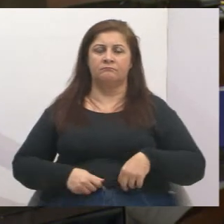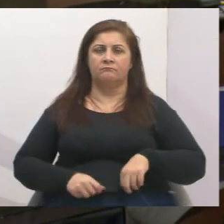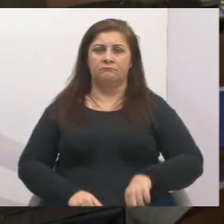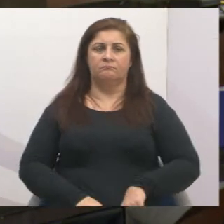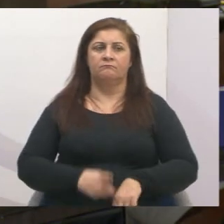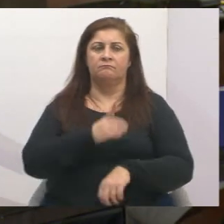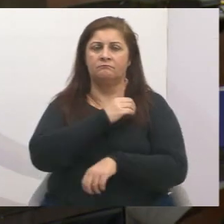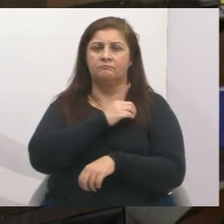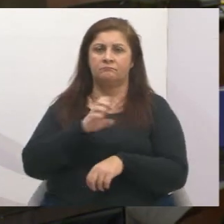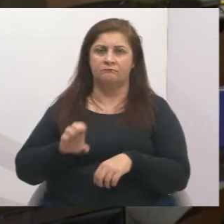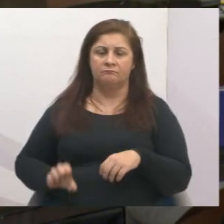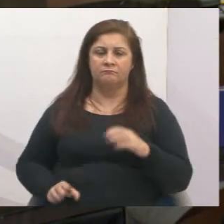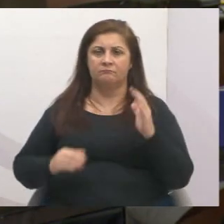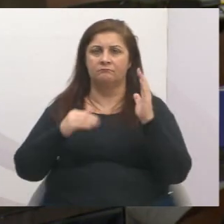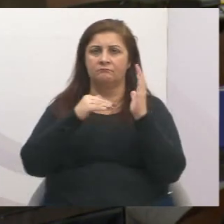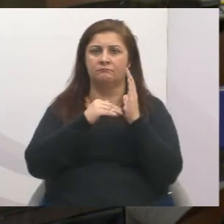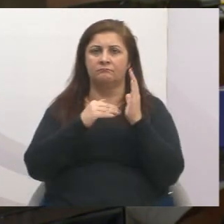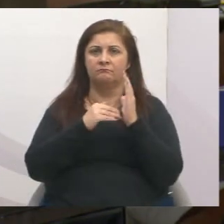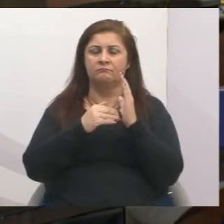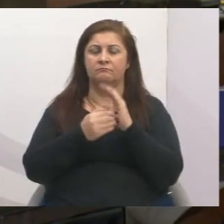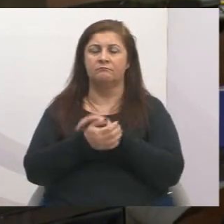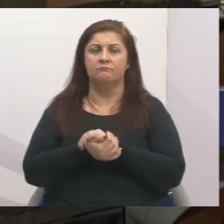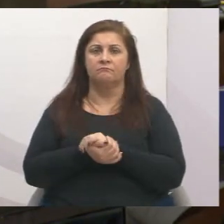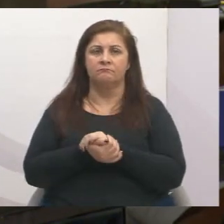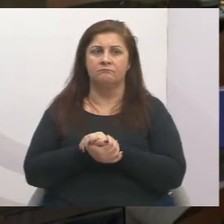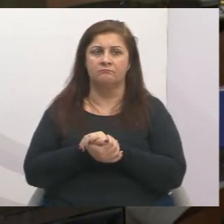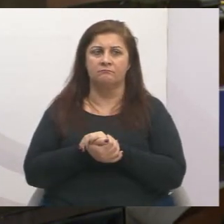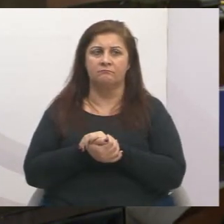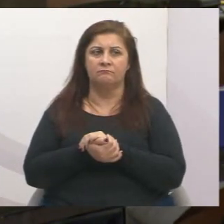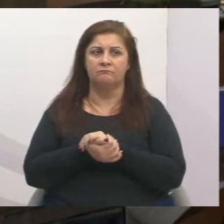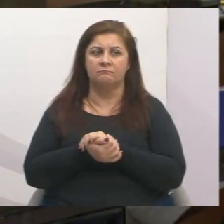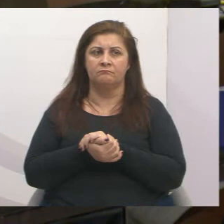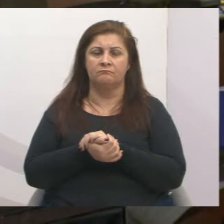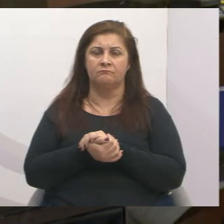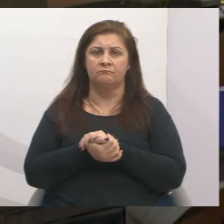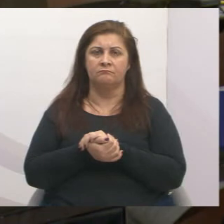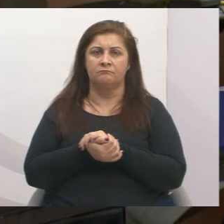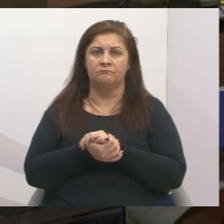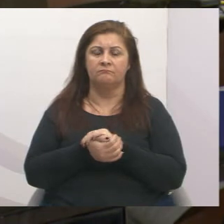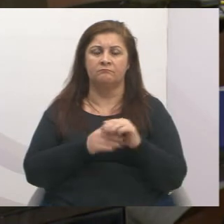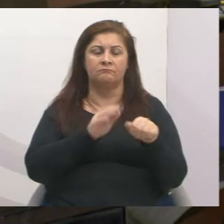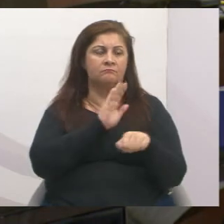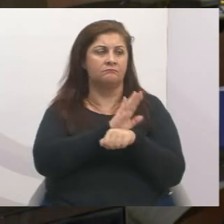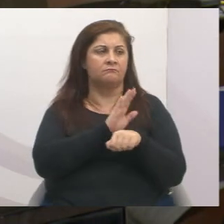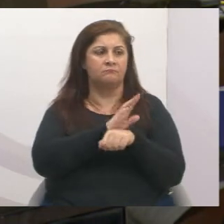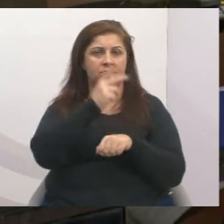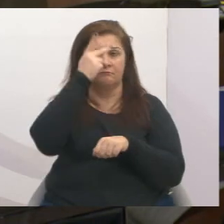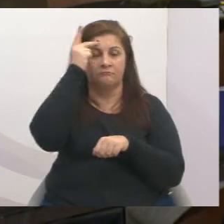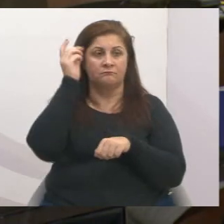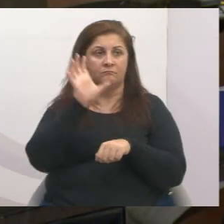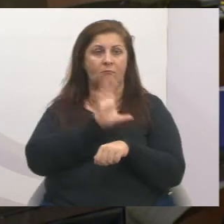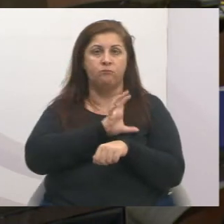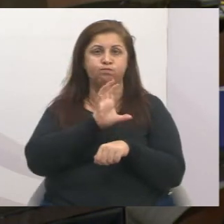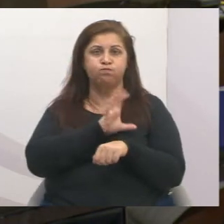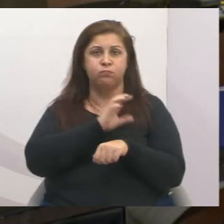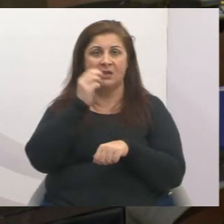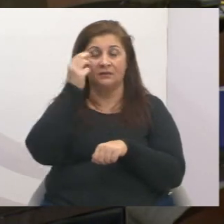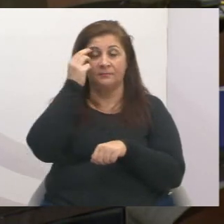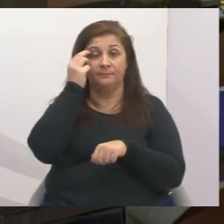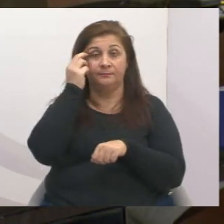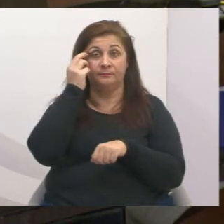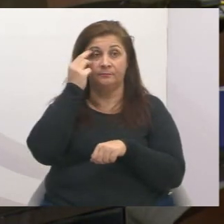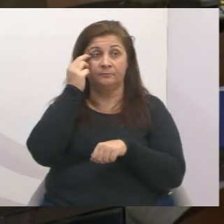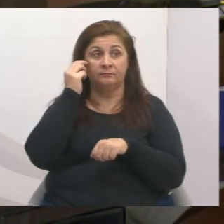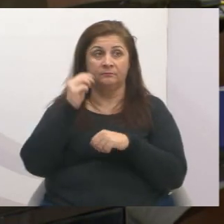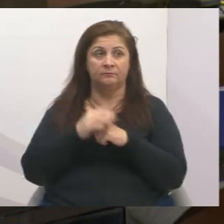e senadores também, que defendem os poderosos. Eu acredito que eles não